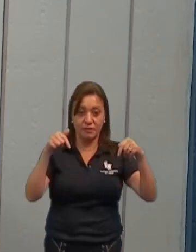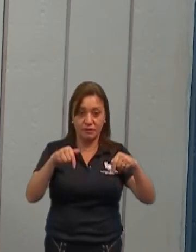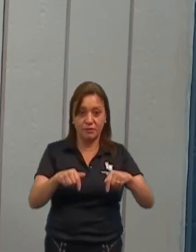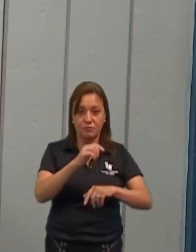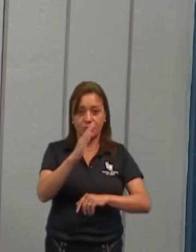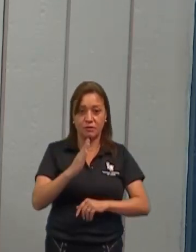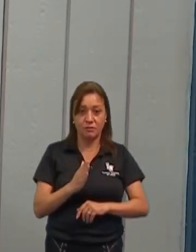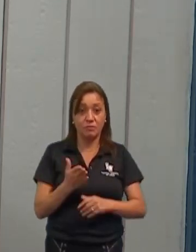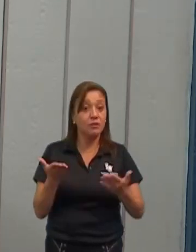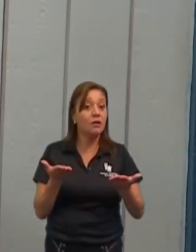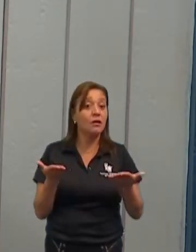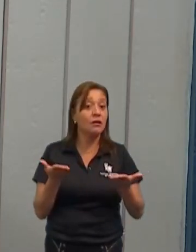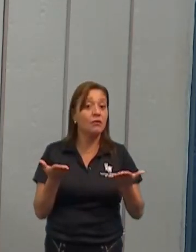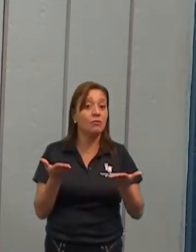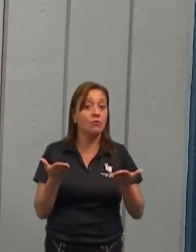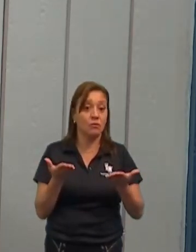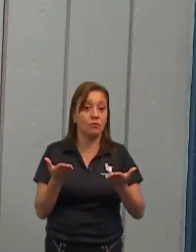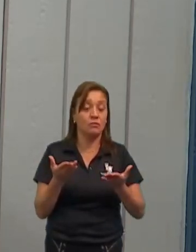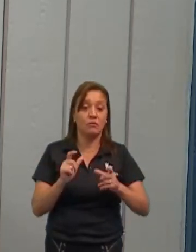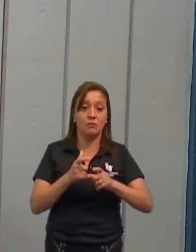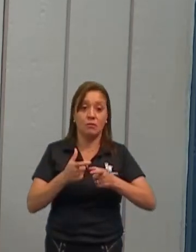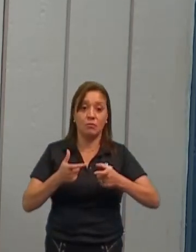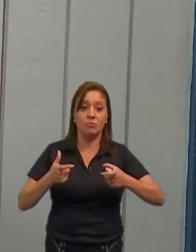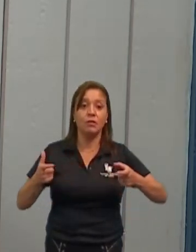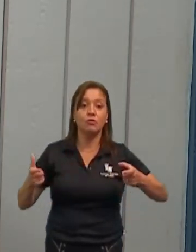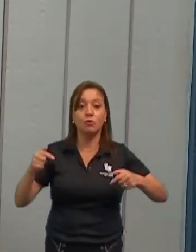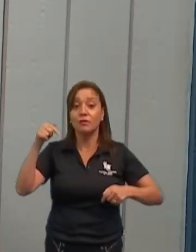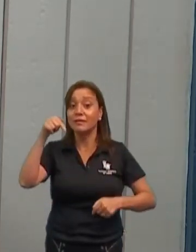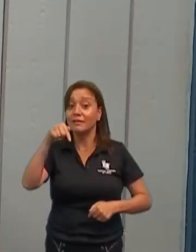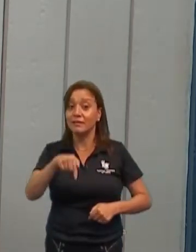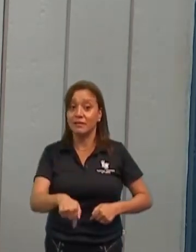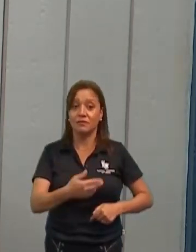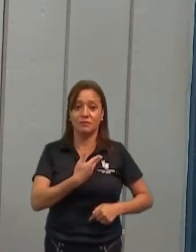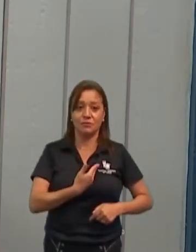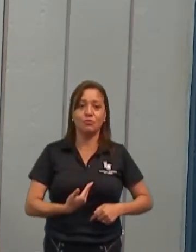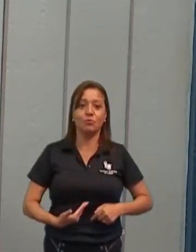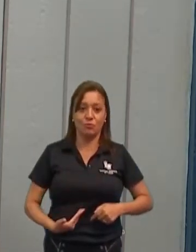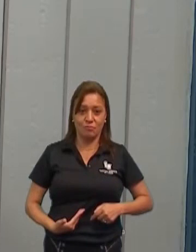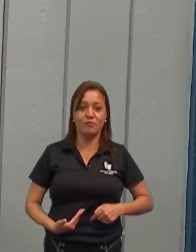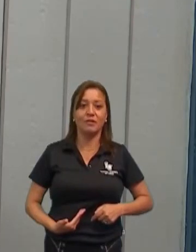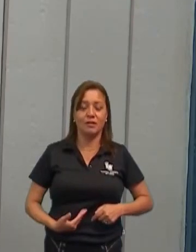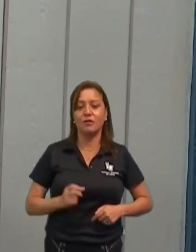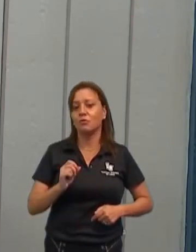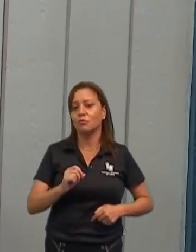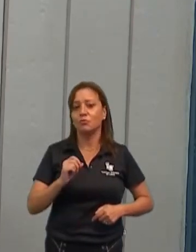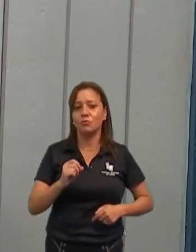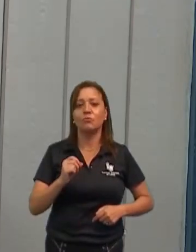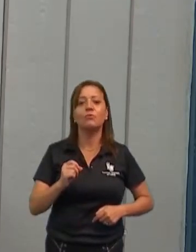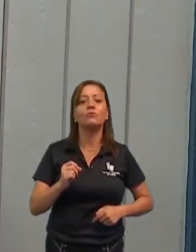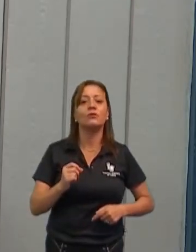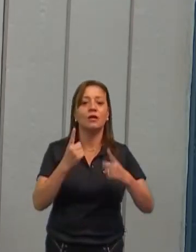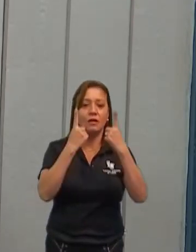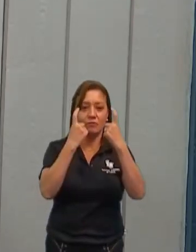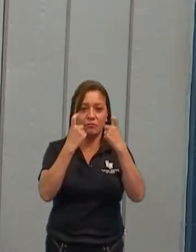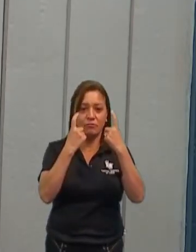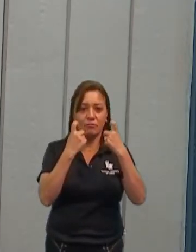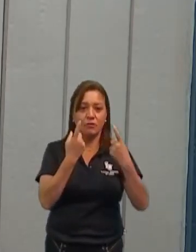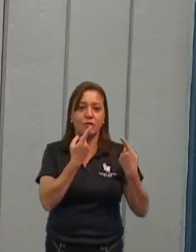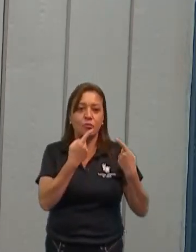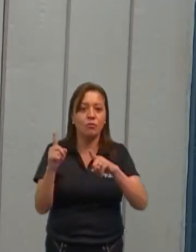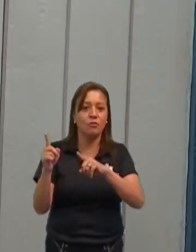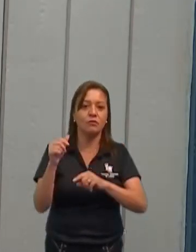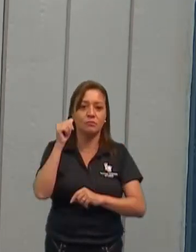agora? Feminicídio que aumentou nesse governo. Ninguém fala nada. Ninguém quer usar esses números. Usam covardemente